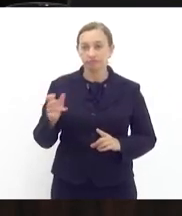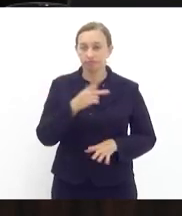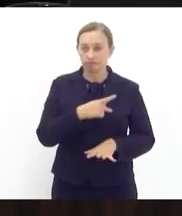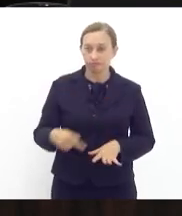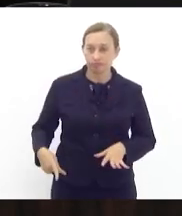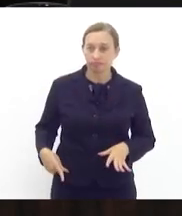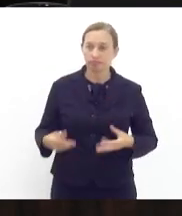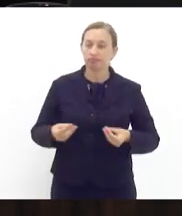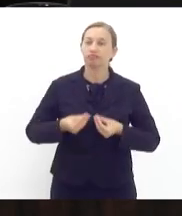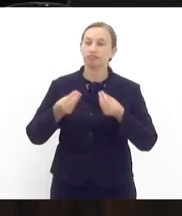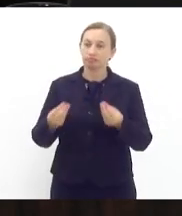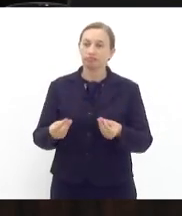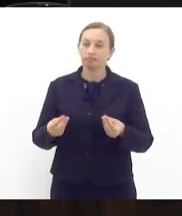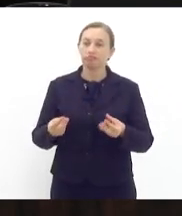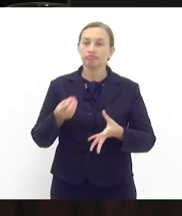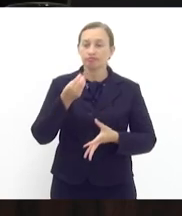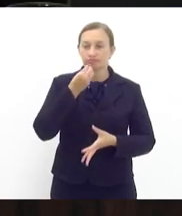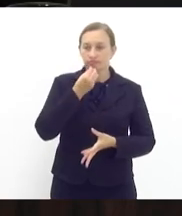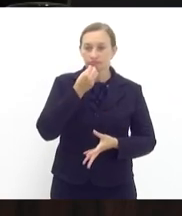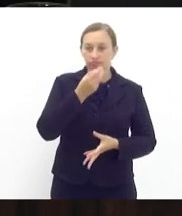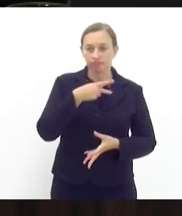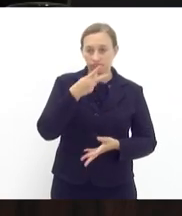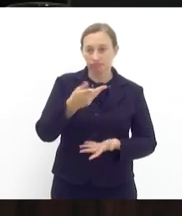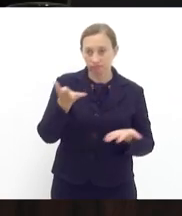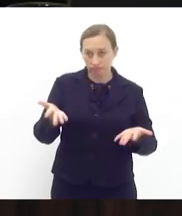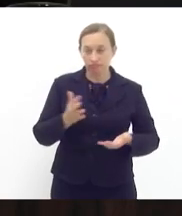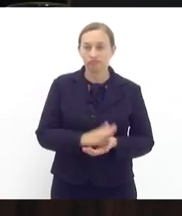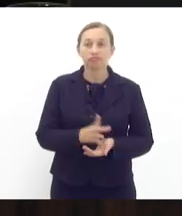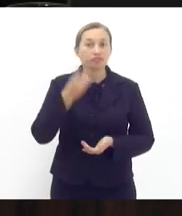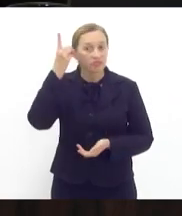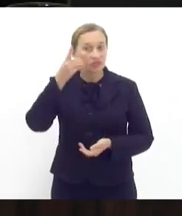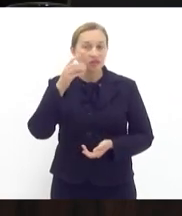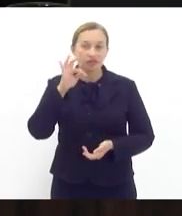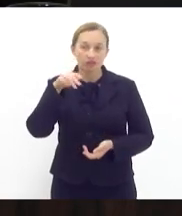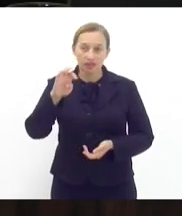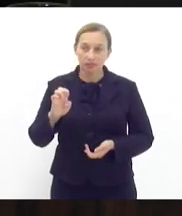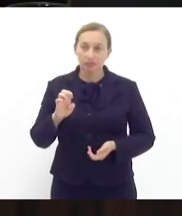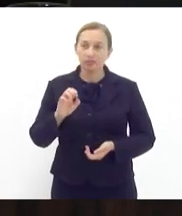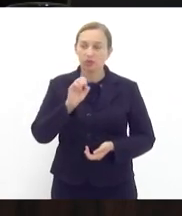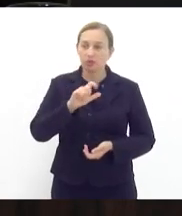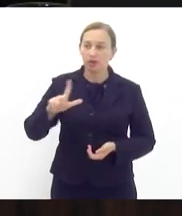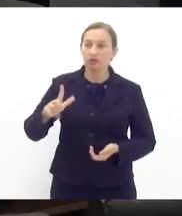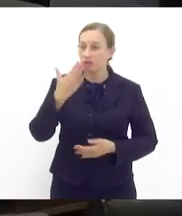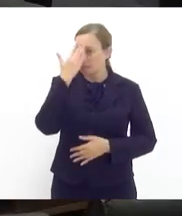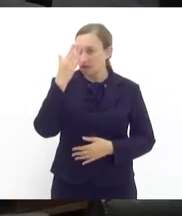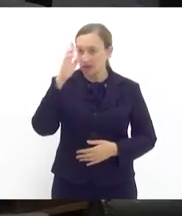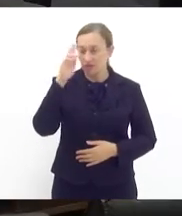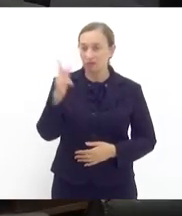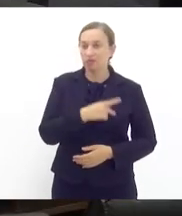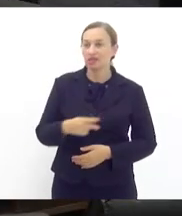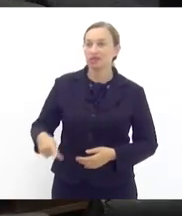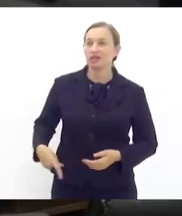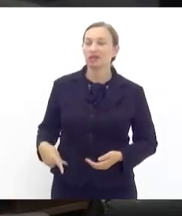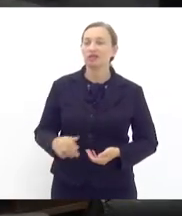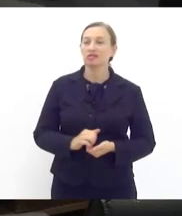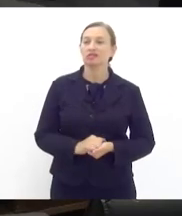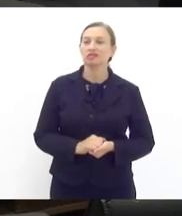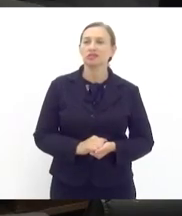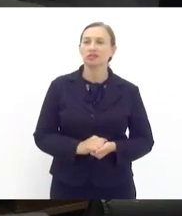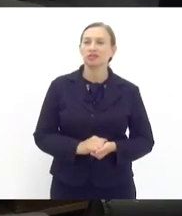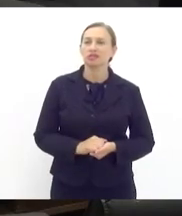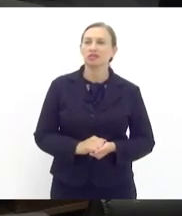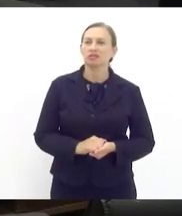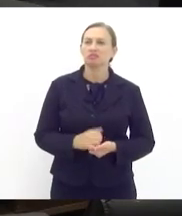concedendo a sua fala deputado Felipe Pobel obrigado presidente não me causa